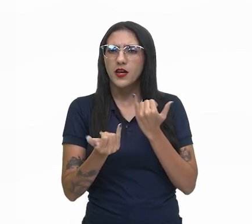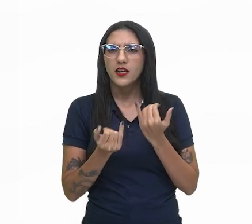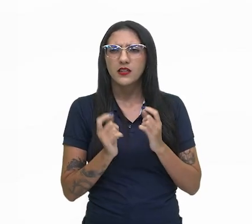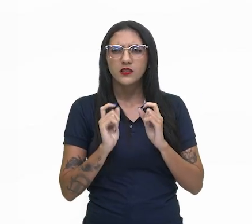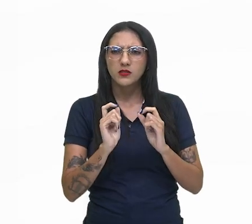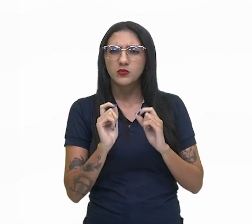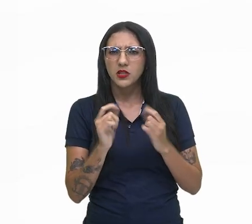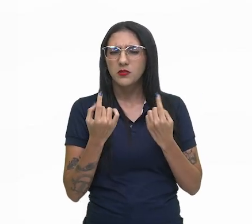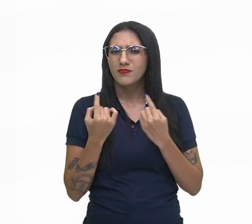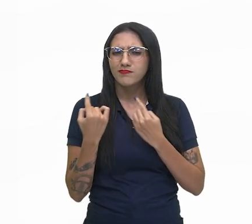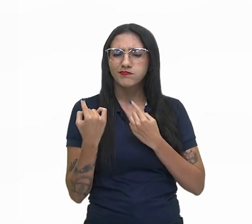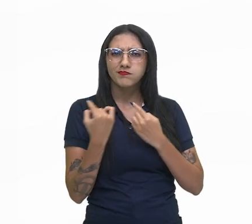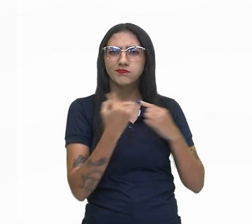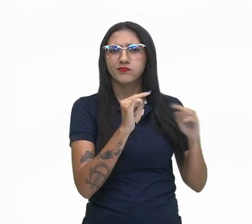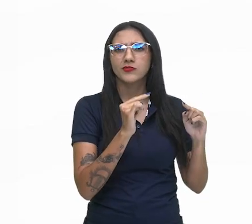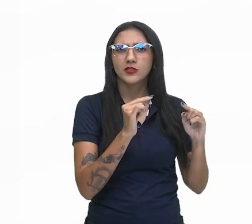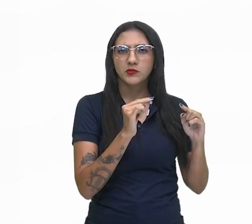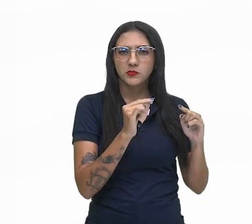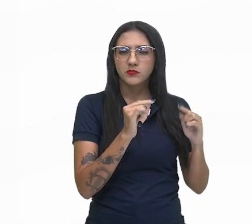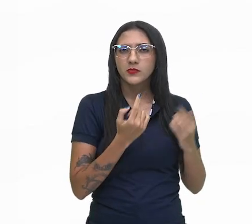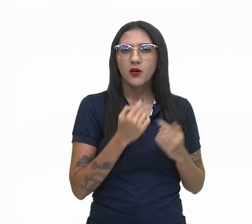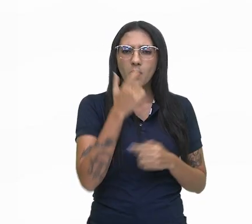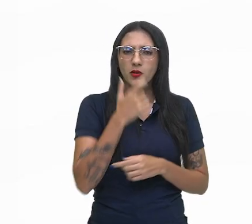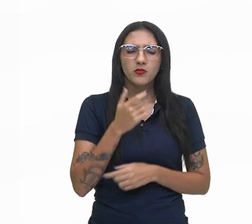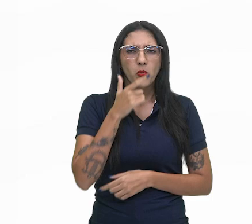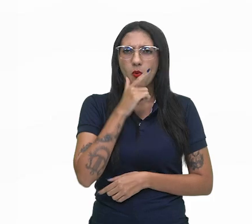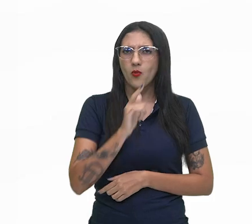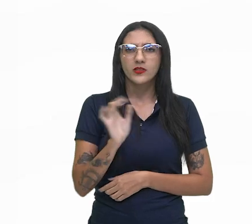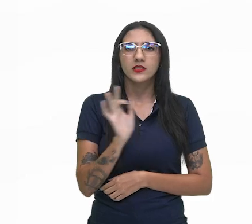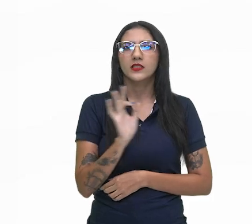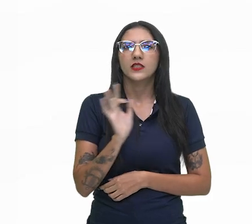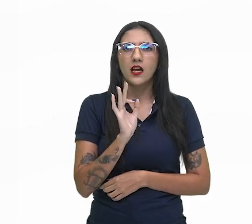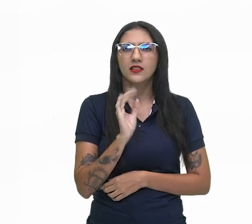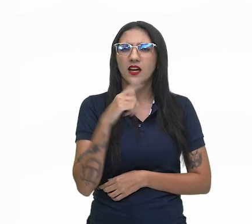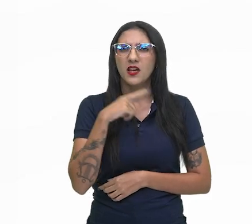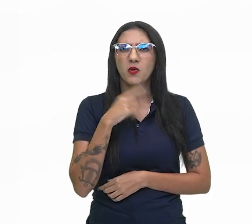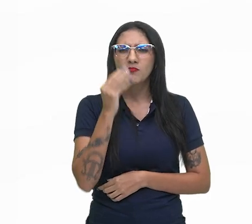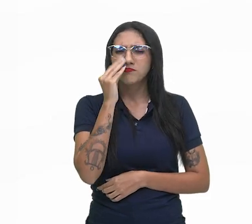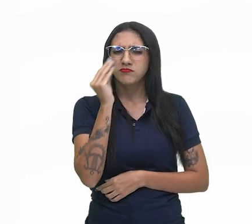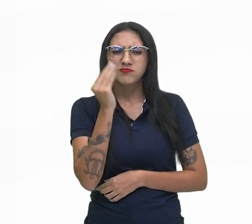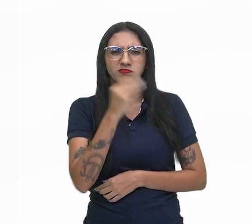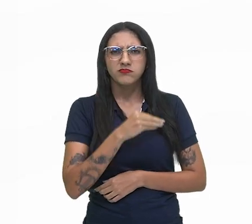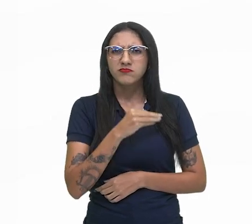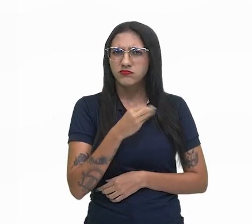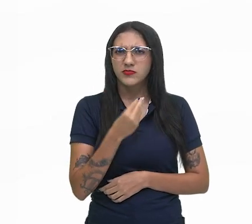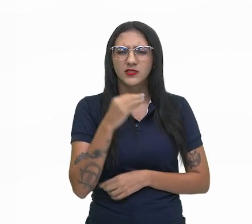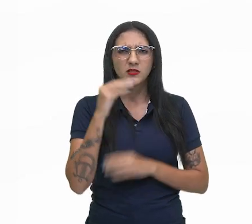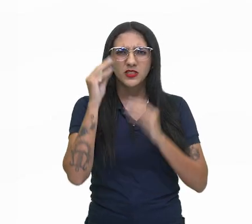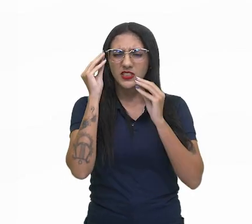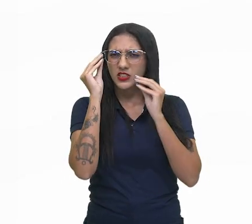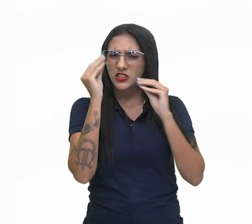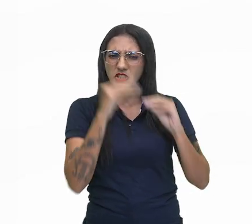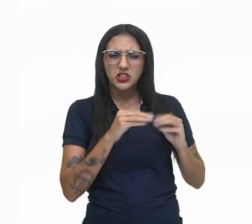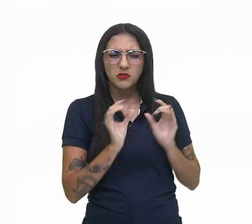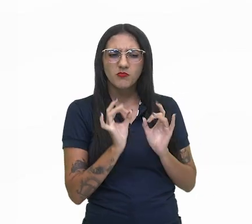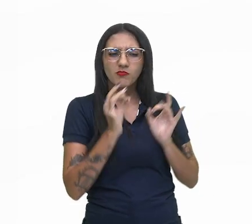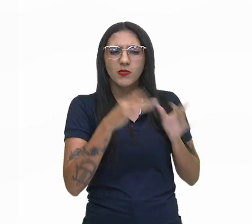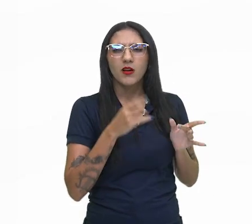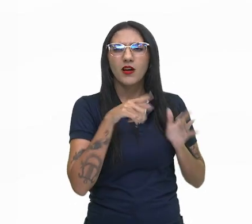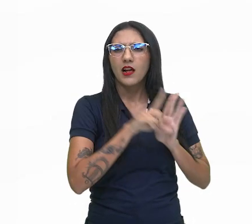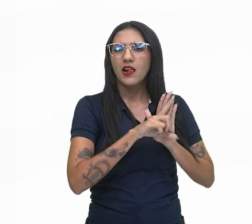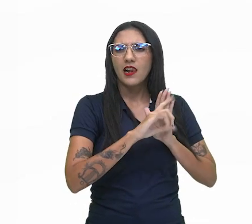de legitimidade de poder. Eu não conquistei isso aí. Eu passei, eu rasguei a Constituição, eu rasguei as